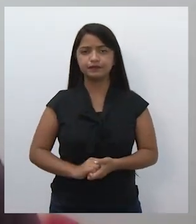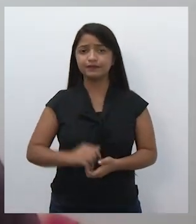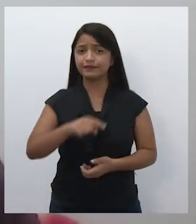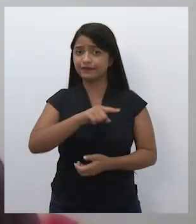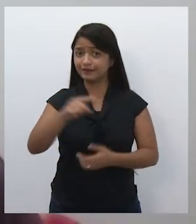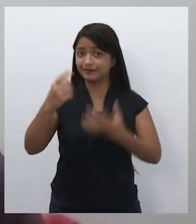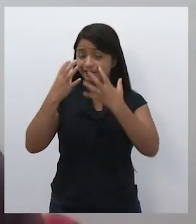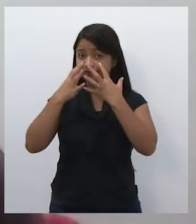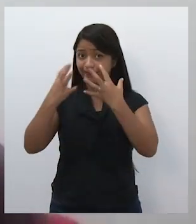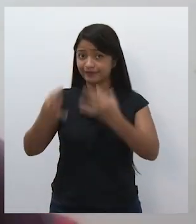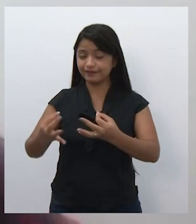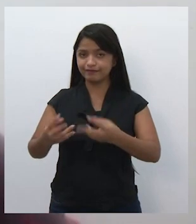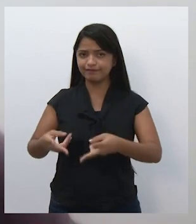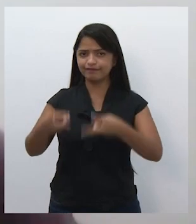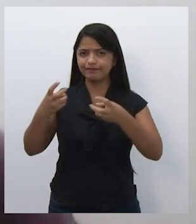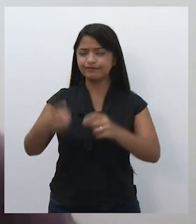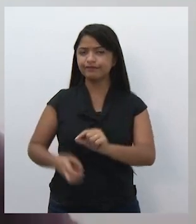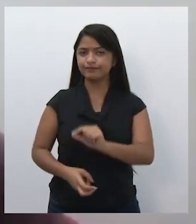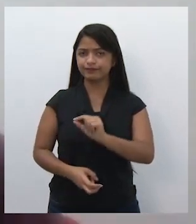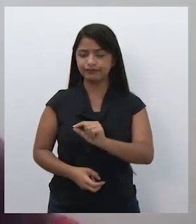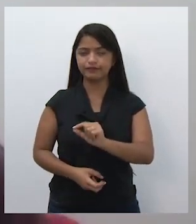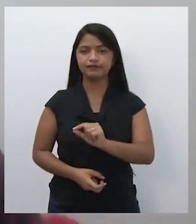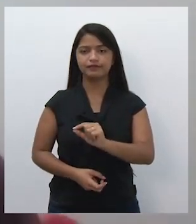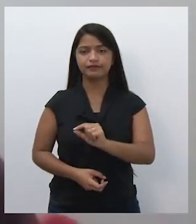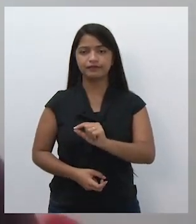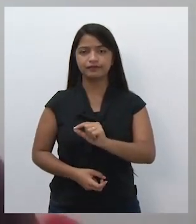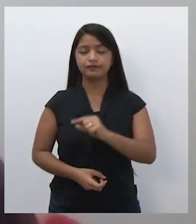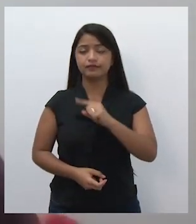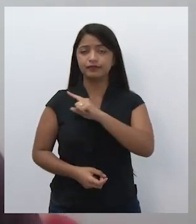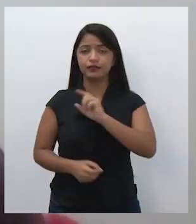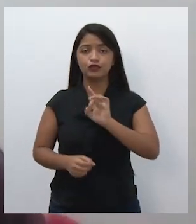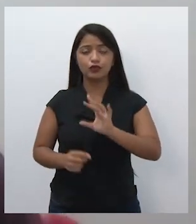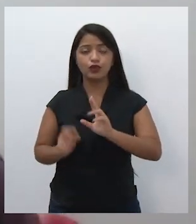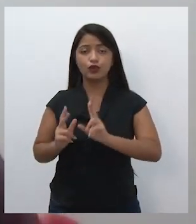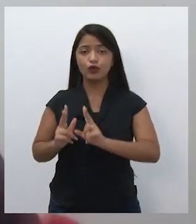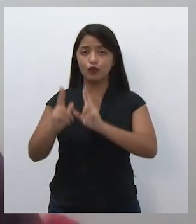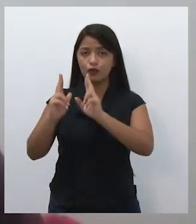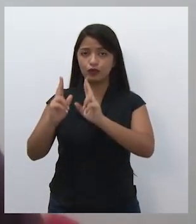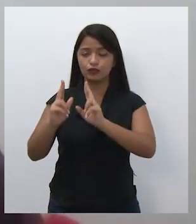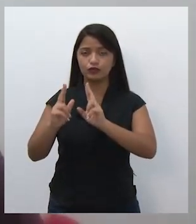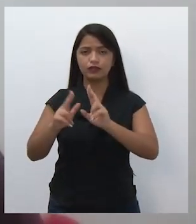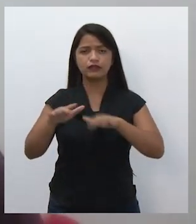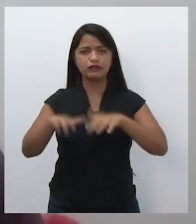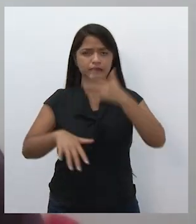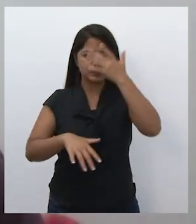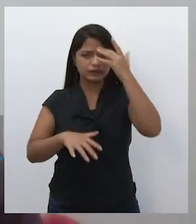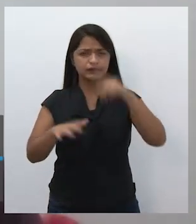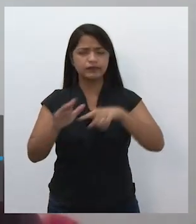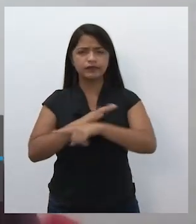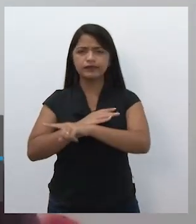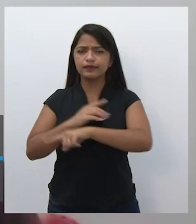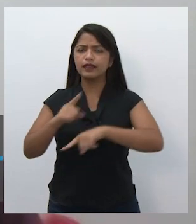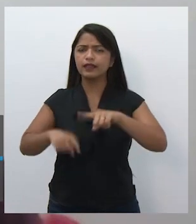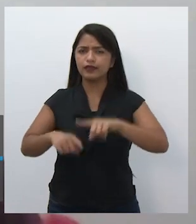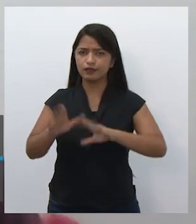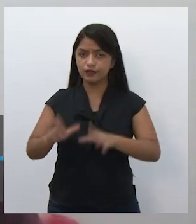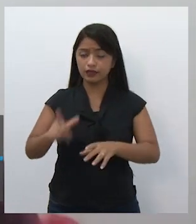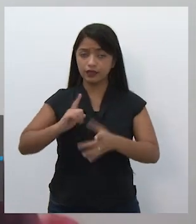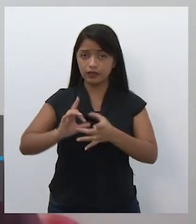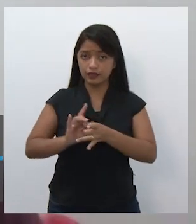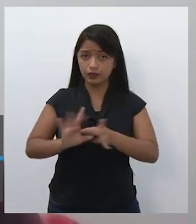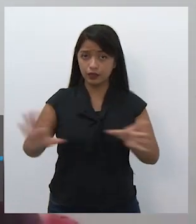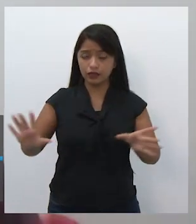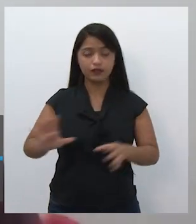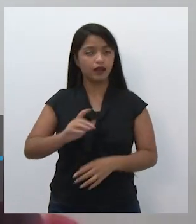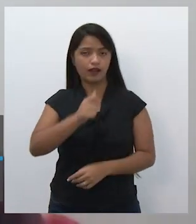que... Como nós reiteramos sempre, esse é um recorte, né? Algumas pessoas estão perguntando, mas esse material já está disponível? Não, ele está em fase final de revisão,